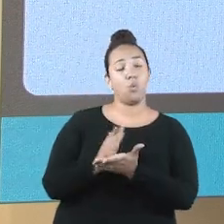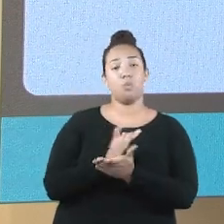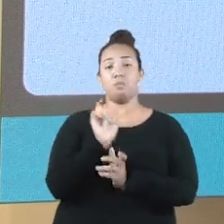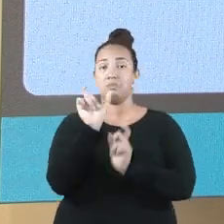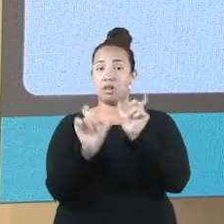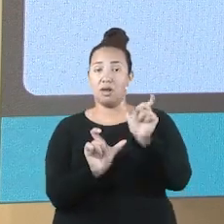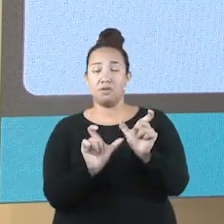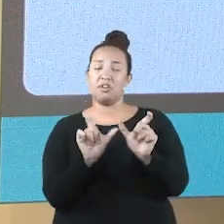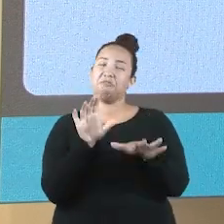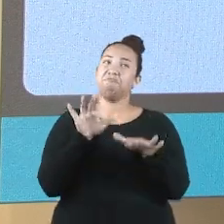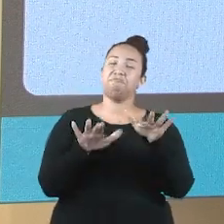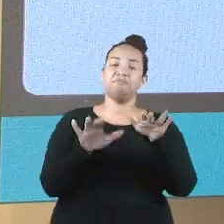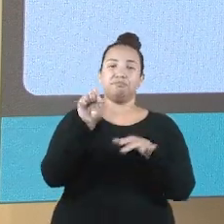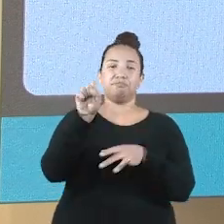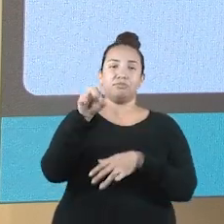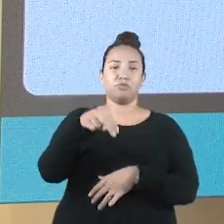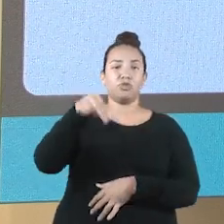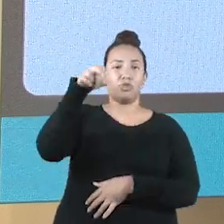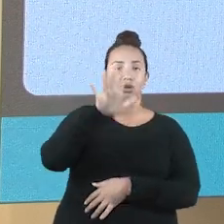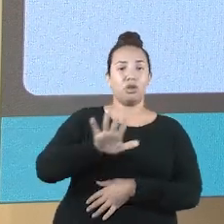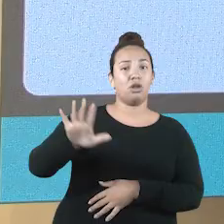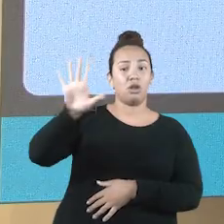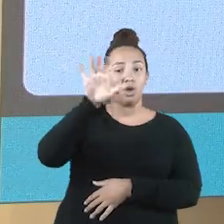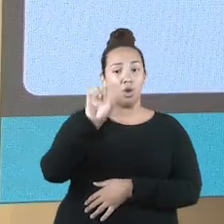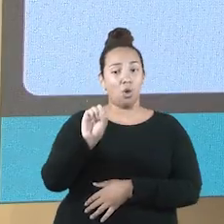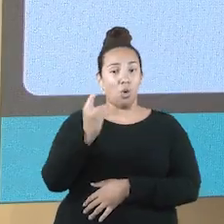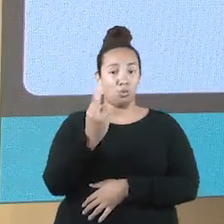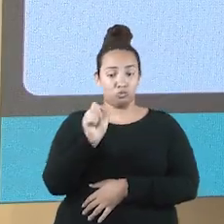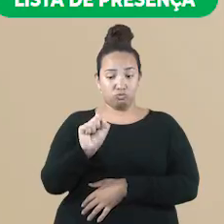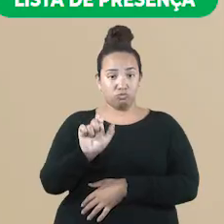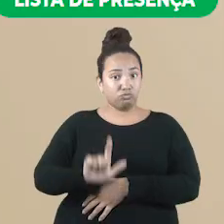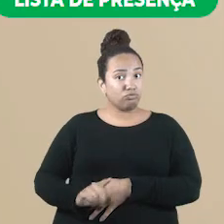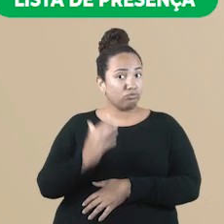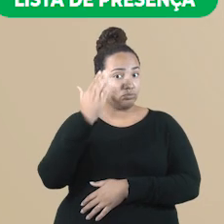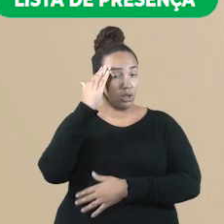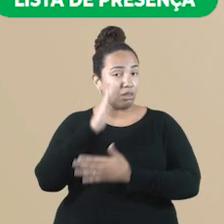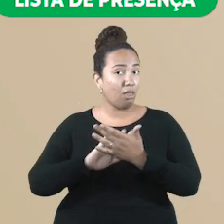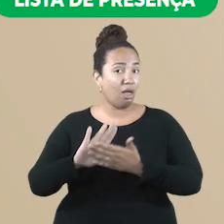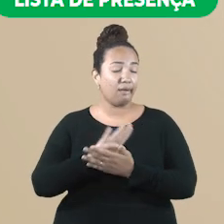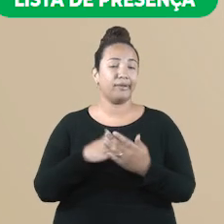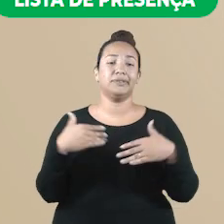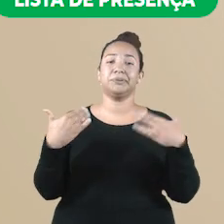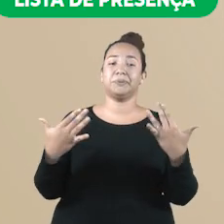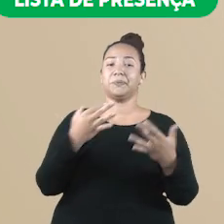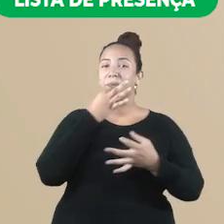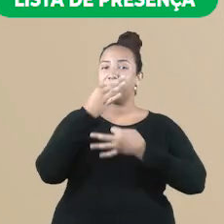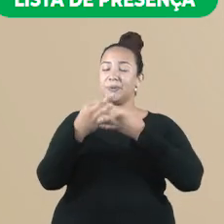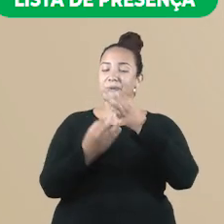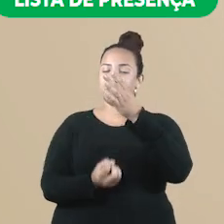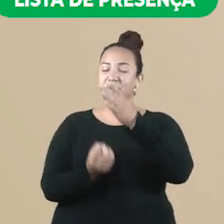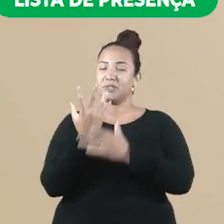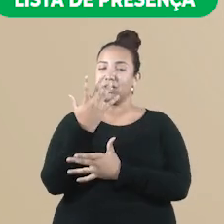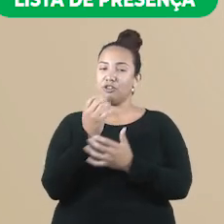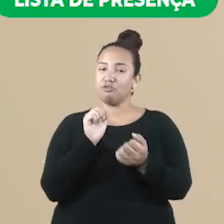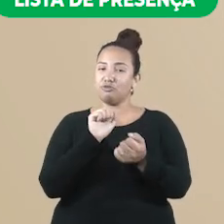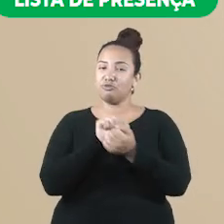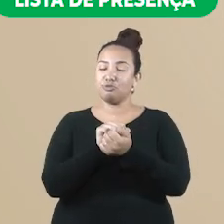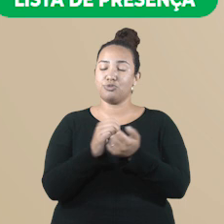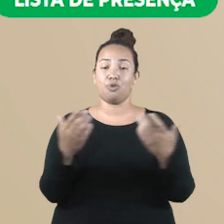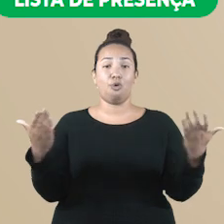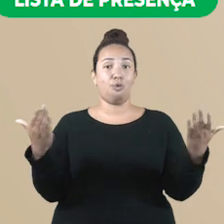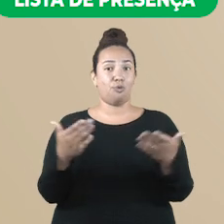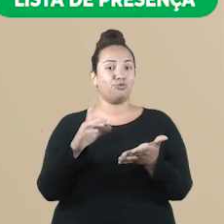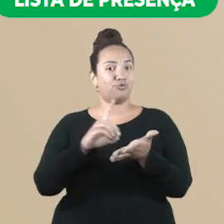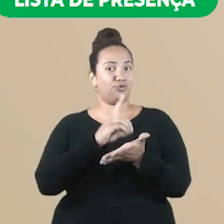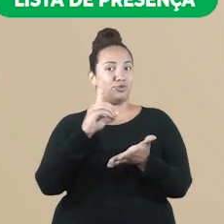que talvez um nordestino ou um sulista não entenda? O que você acha da gente construir juntos, na aula de